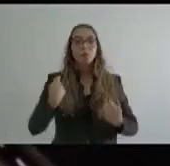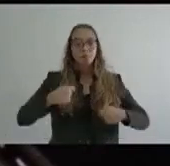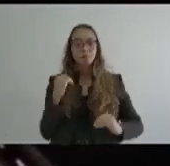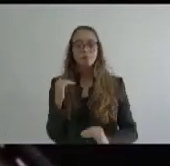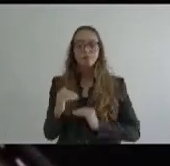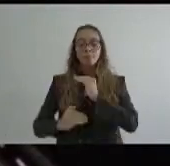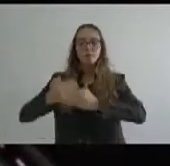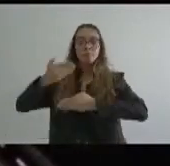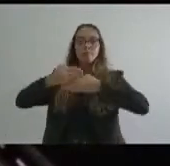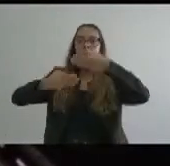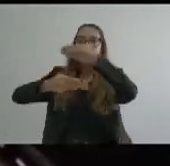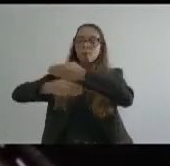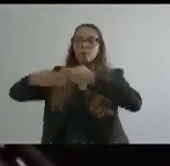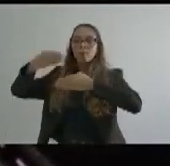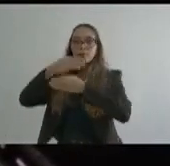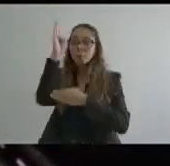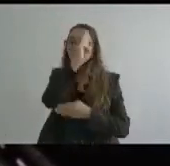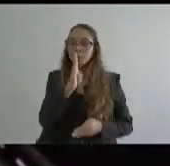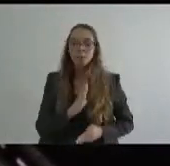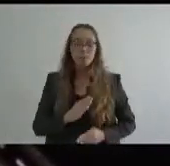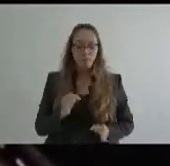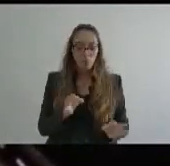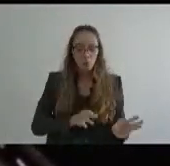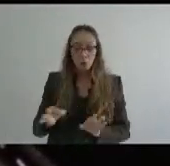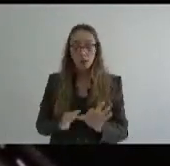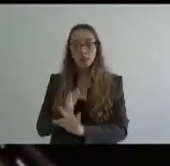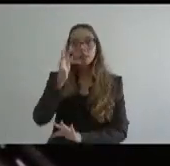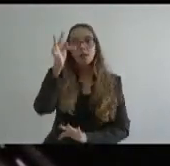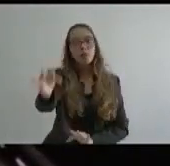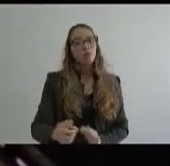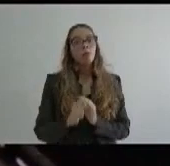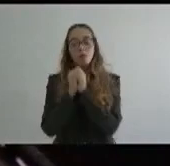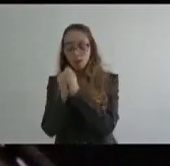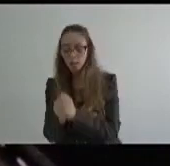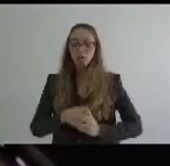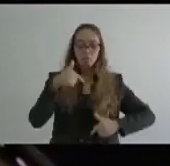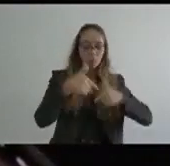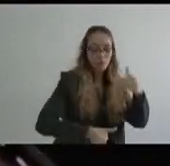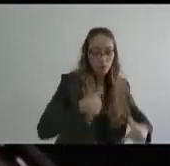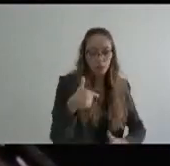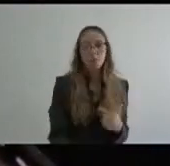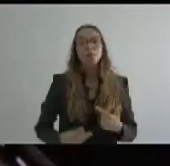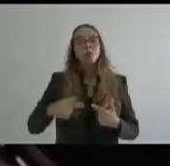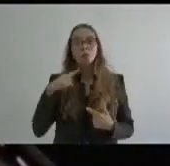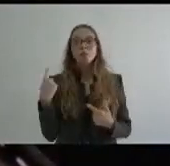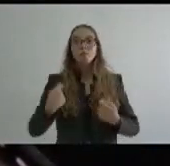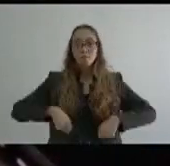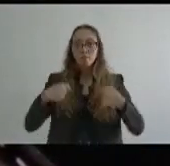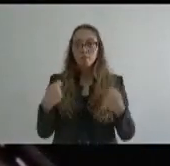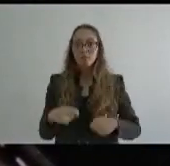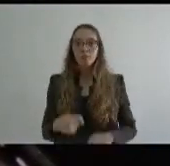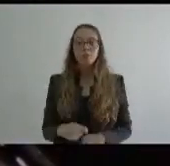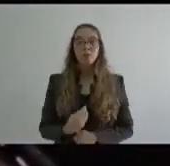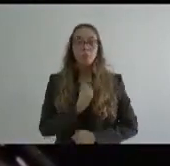reconstruído a pátria e organizado o futuro. Oração e trabalho são os recursos mais poderosos na